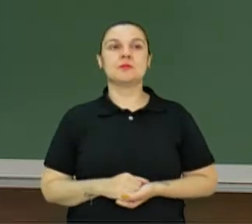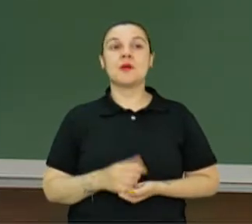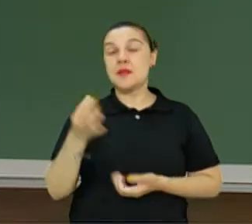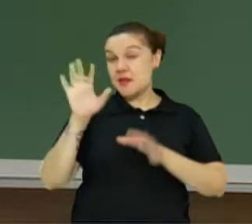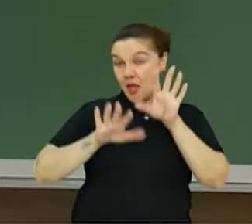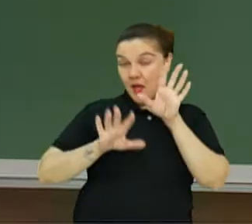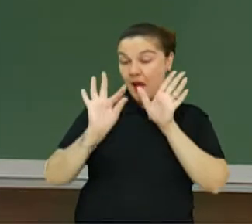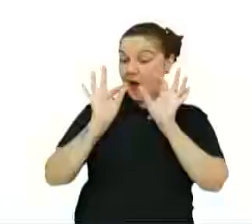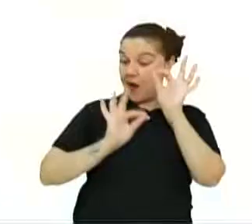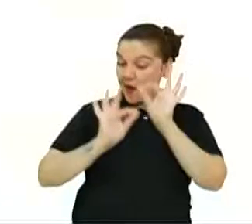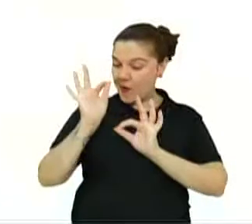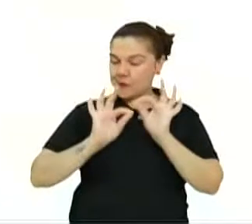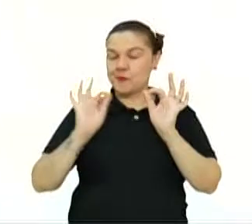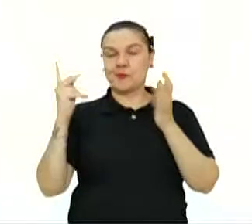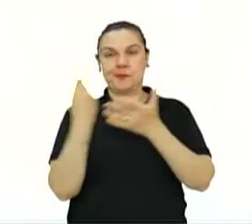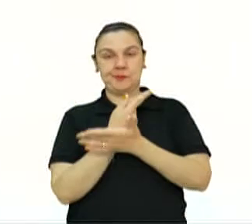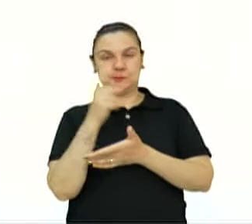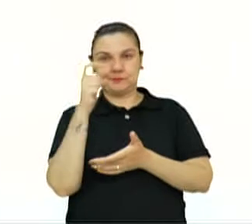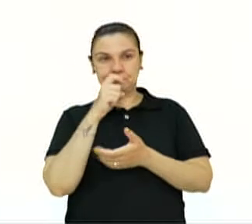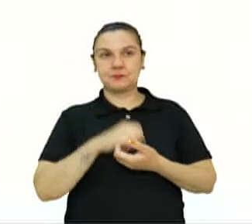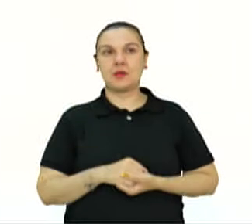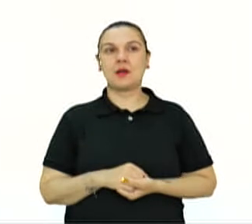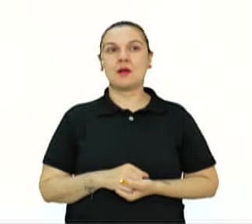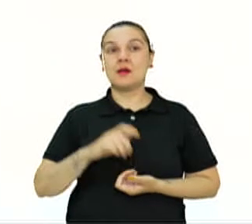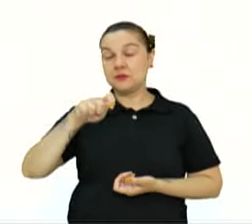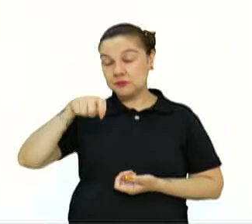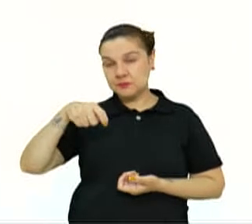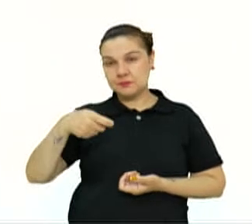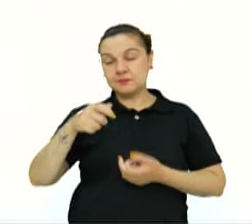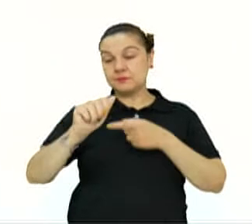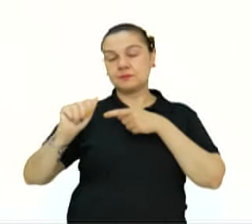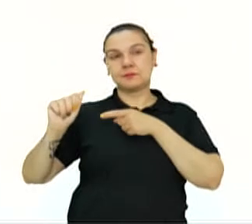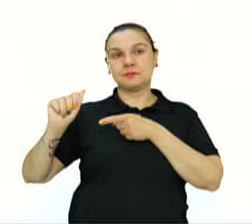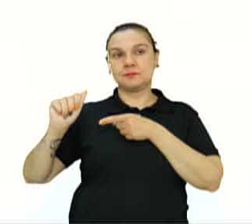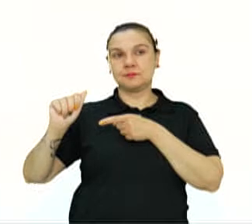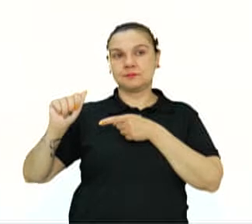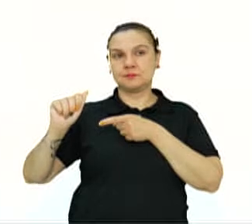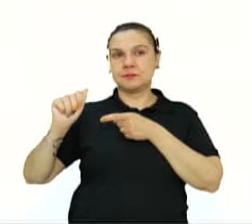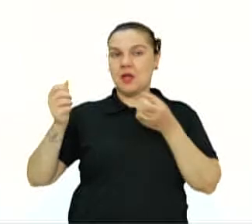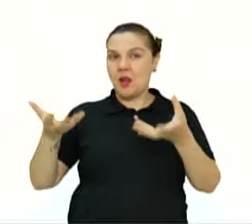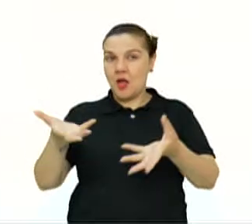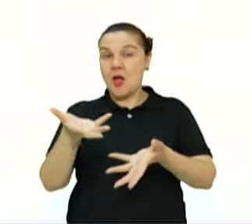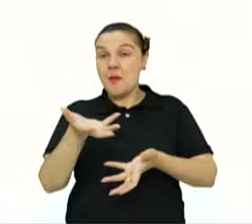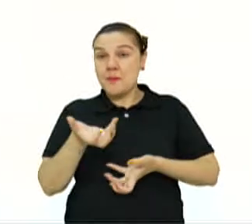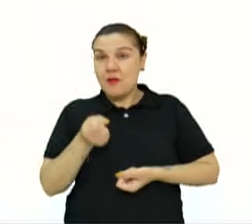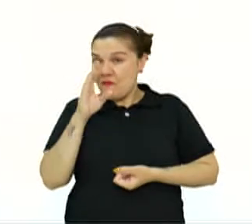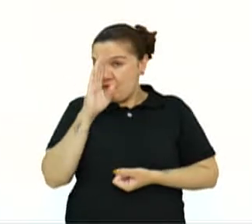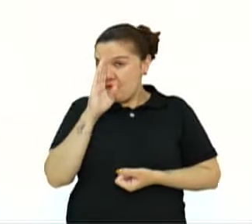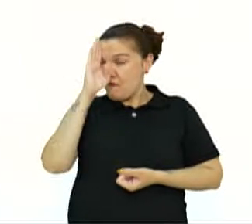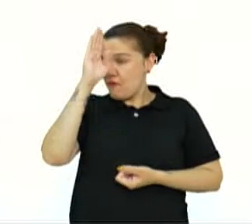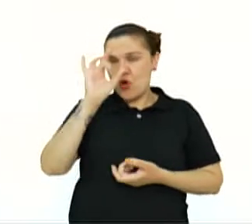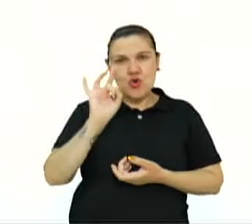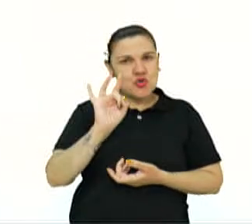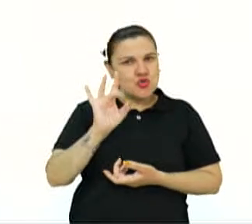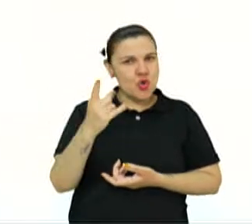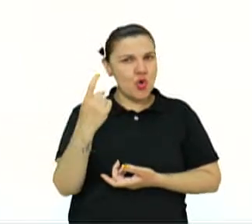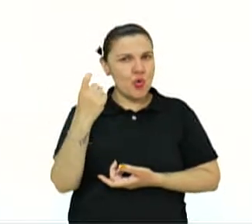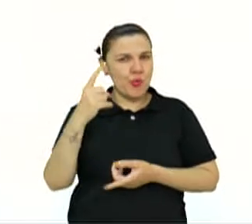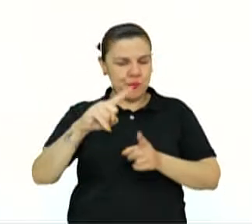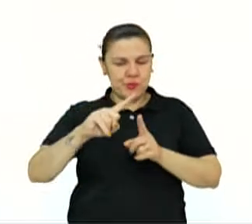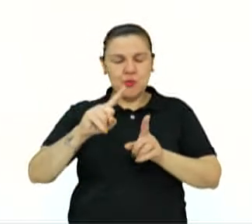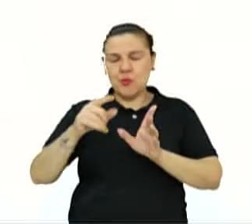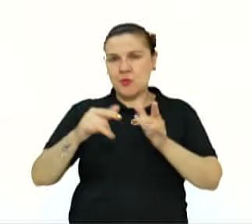falsas. Então, olha só, ainda sobre a sífilis, né? Na letra A, ela é transmitida exclusivamente pelas